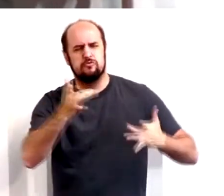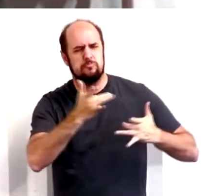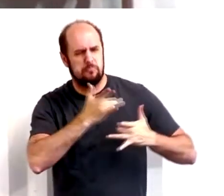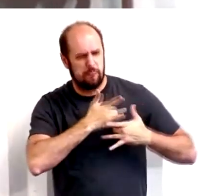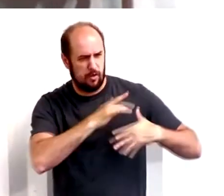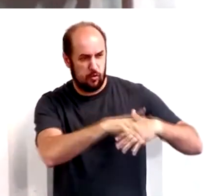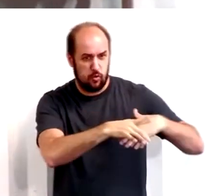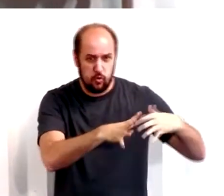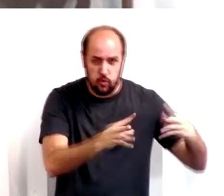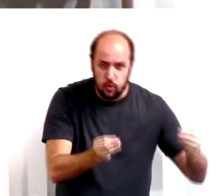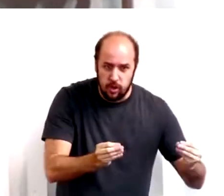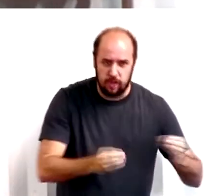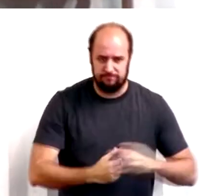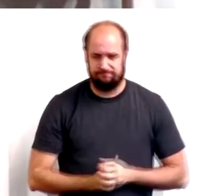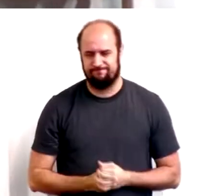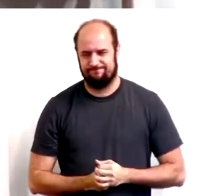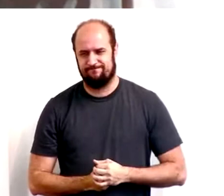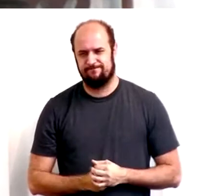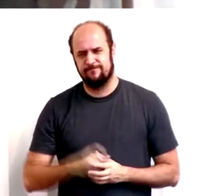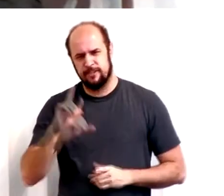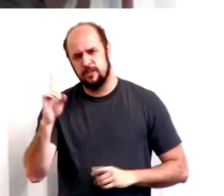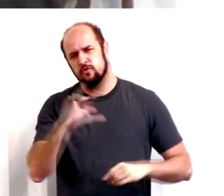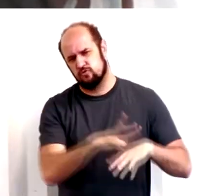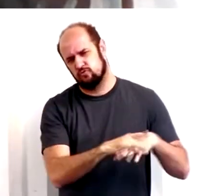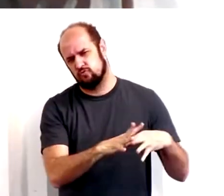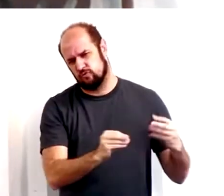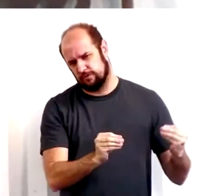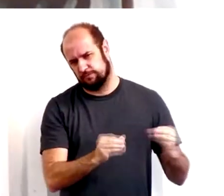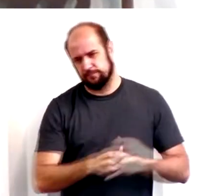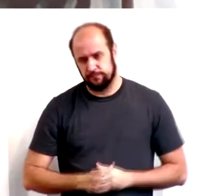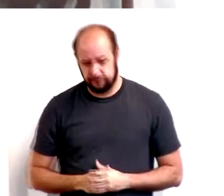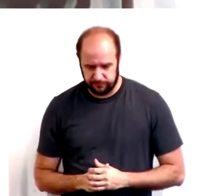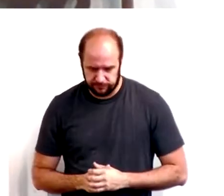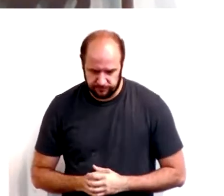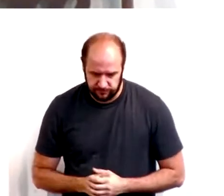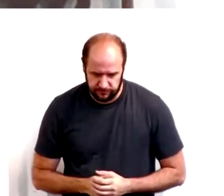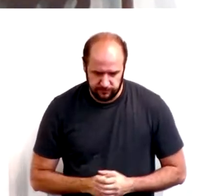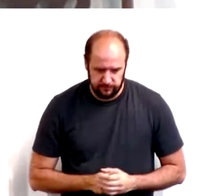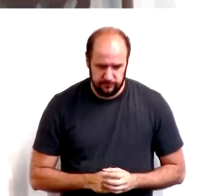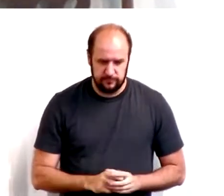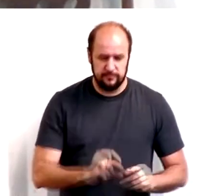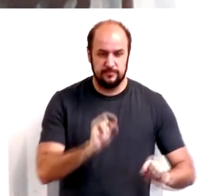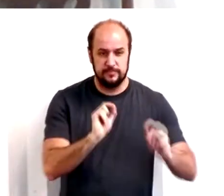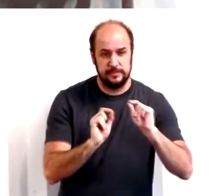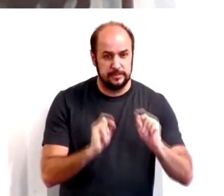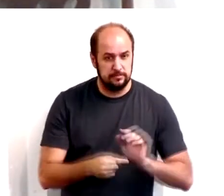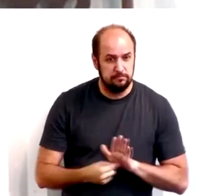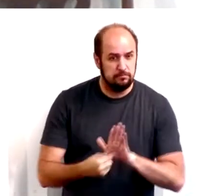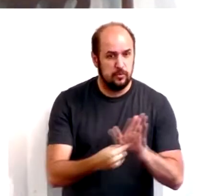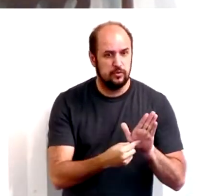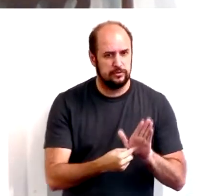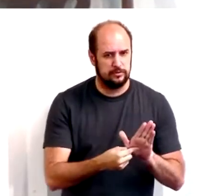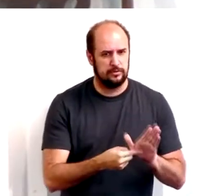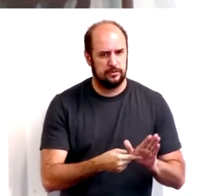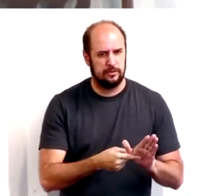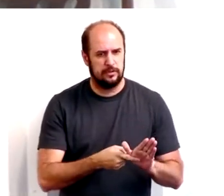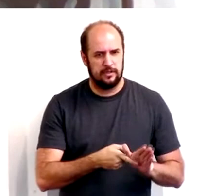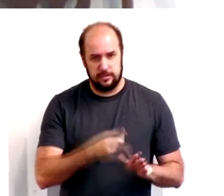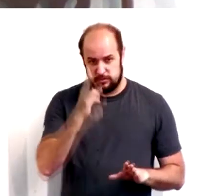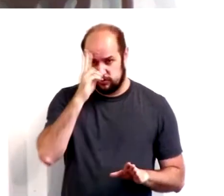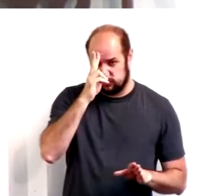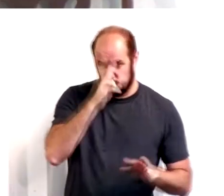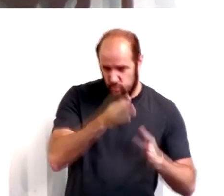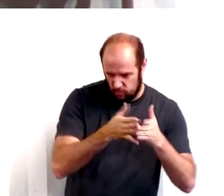Deus o curou. Deus o curou. O que nos mostra aqui na construção da